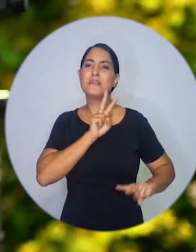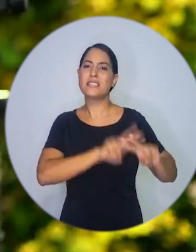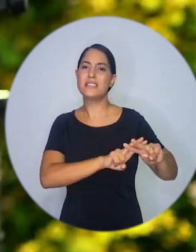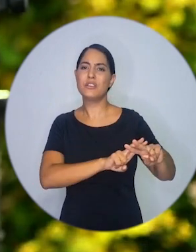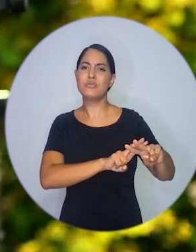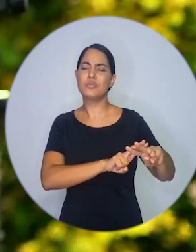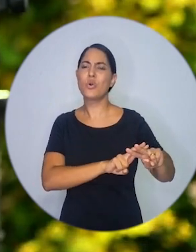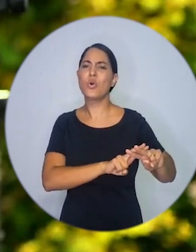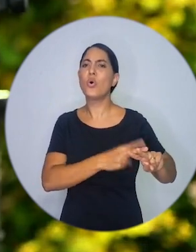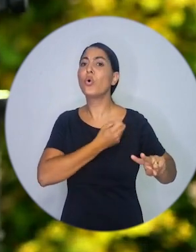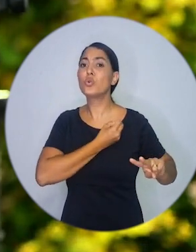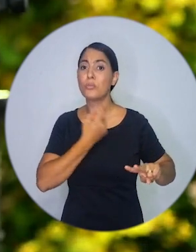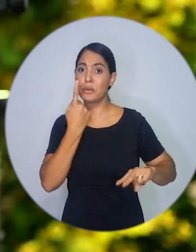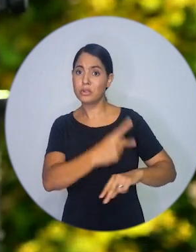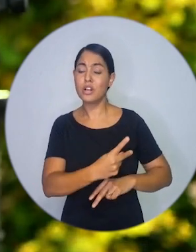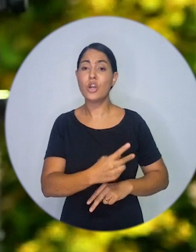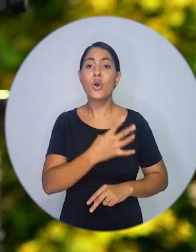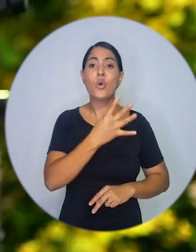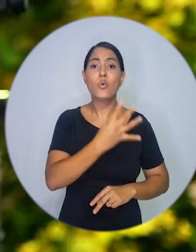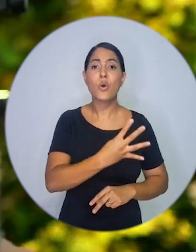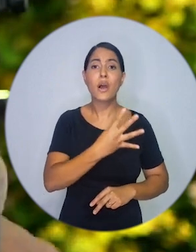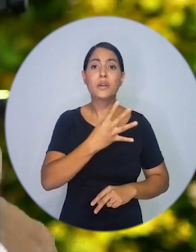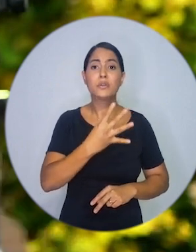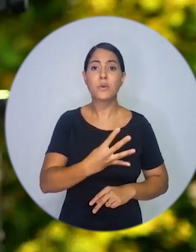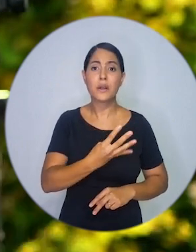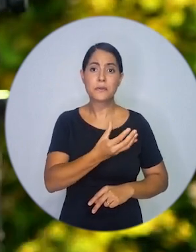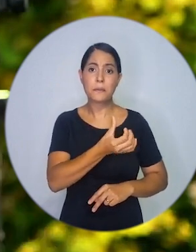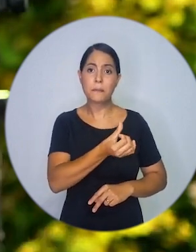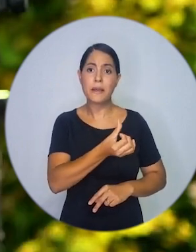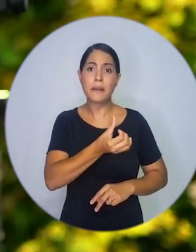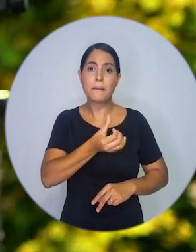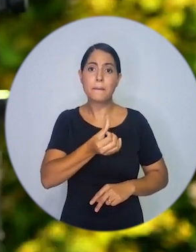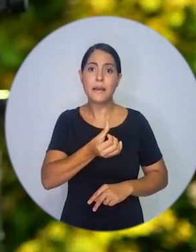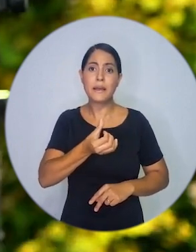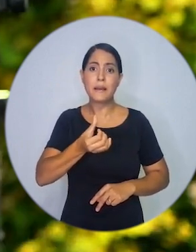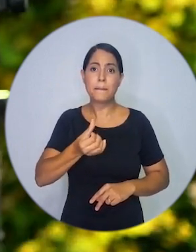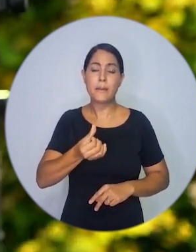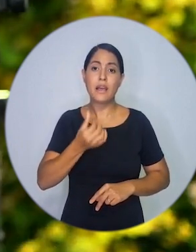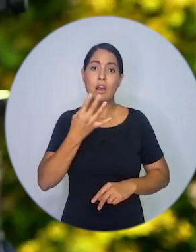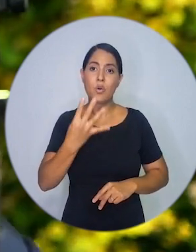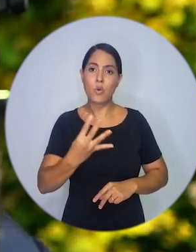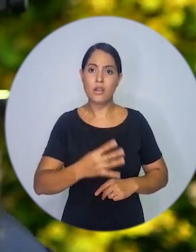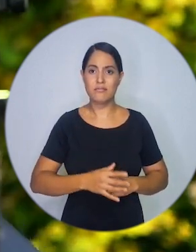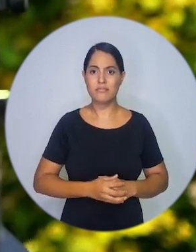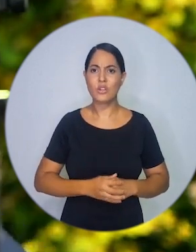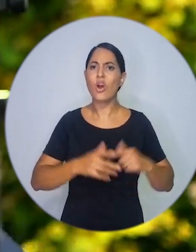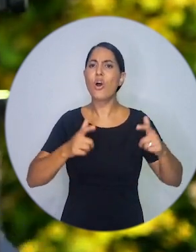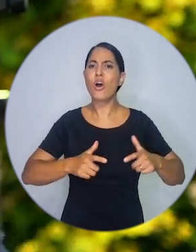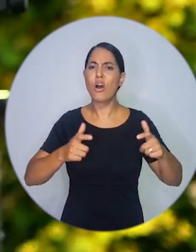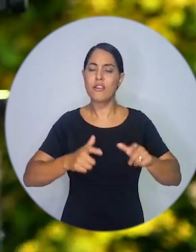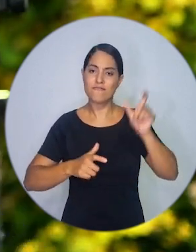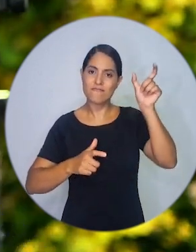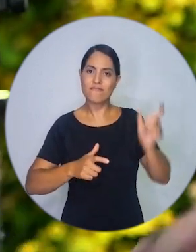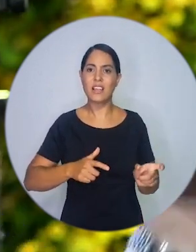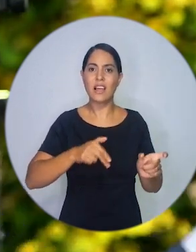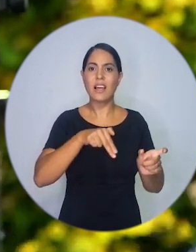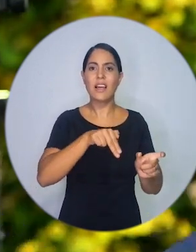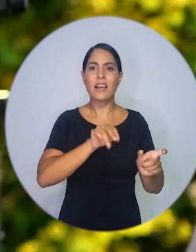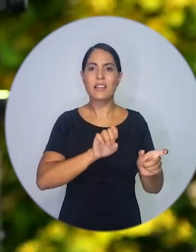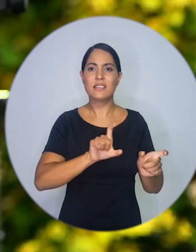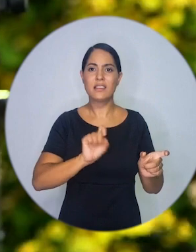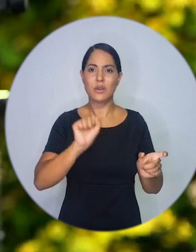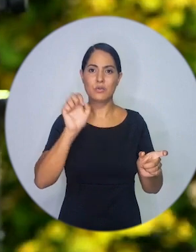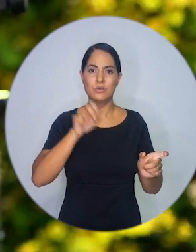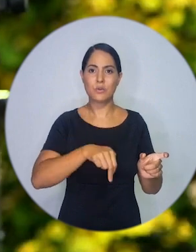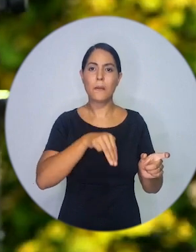presídio. Qual era o número? 46664, é o número que ficou 27 anos no peito de Nelson Mandela, numa cela em Robben Island,